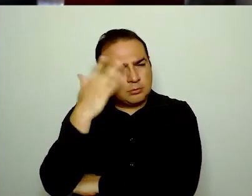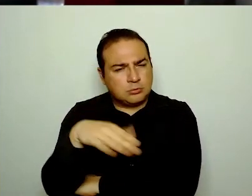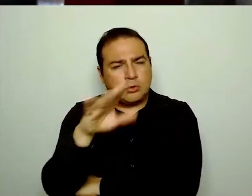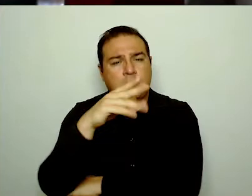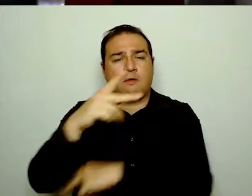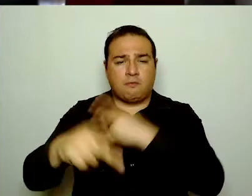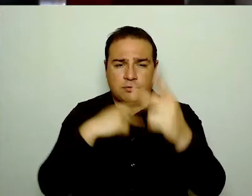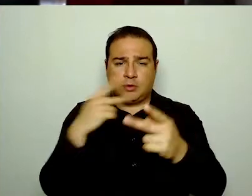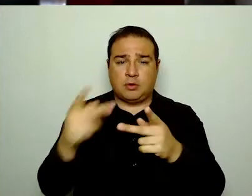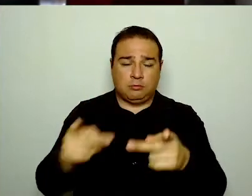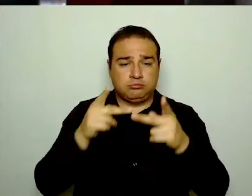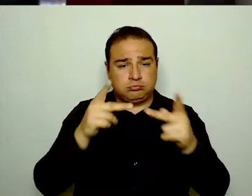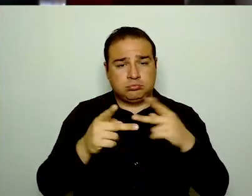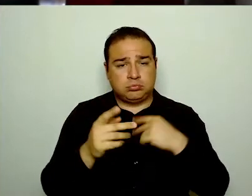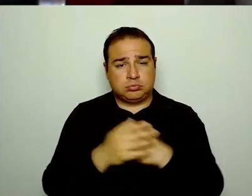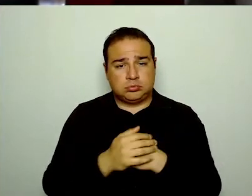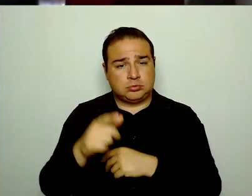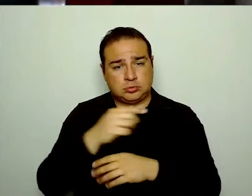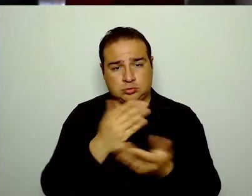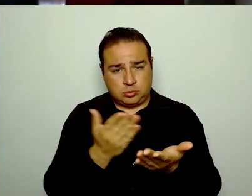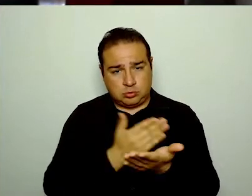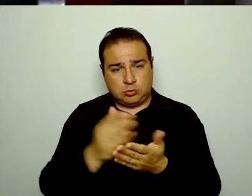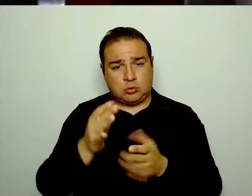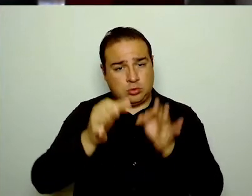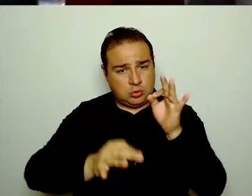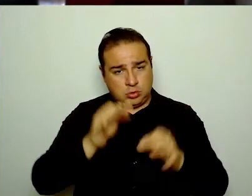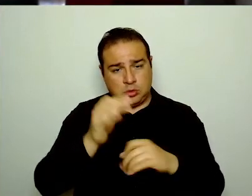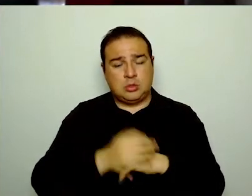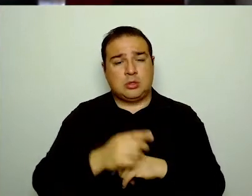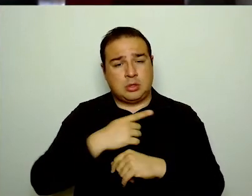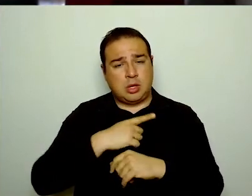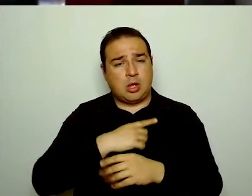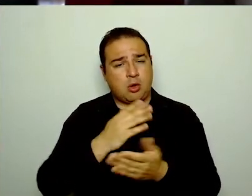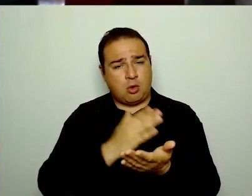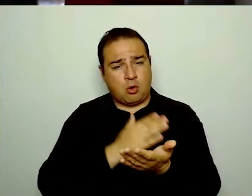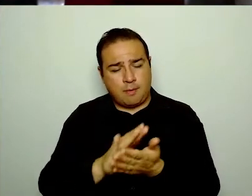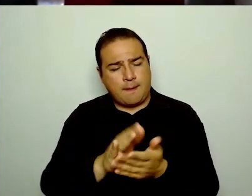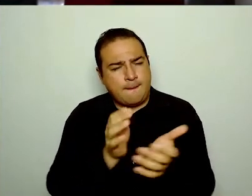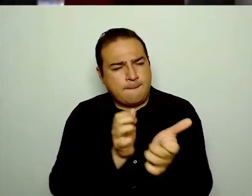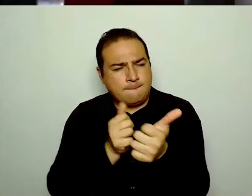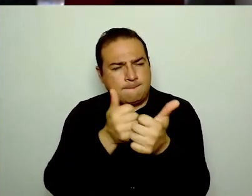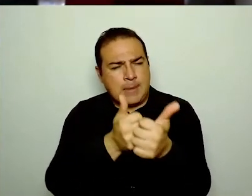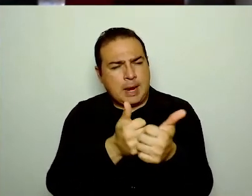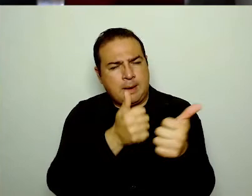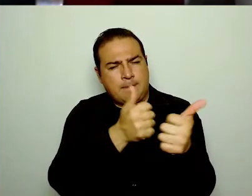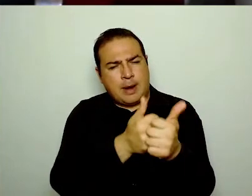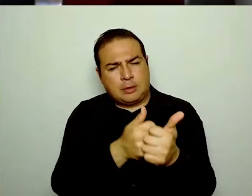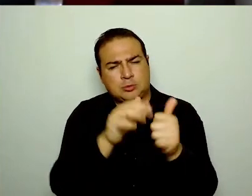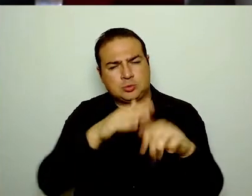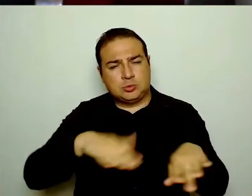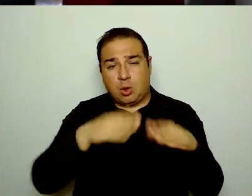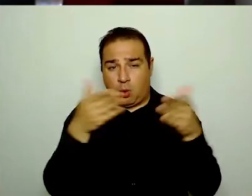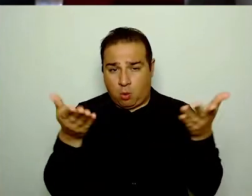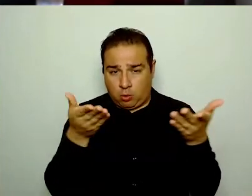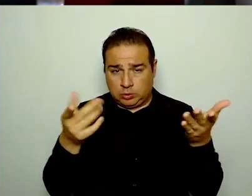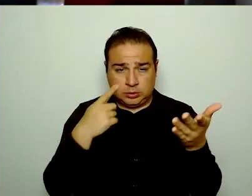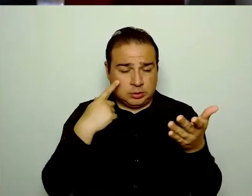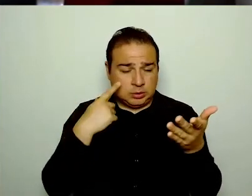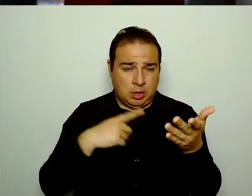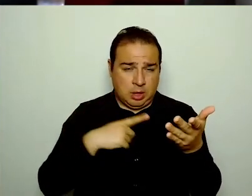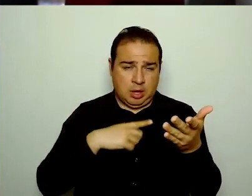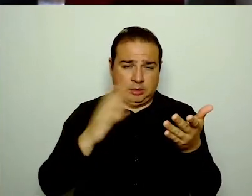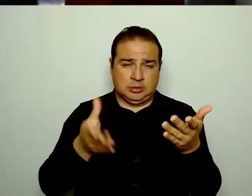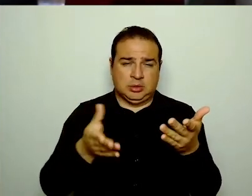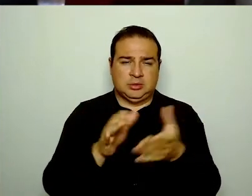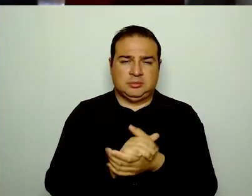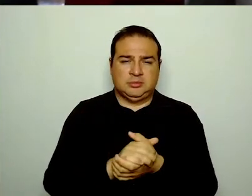esse clamor dos eleitores convocados, e aí a Justiça Eleitoral começou a se aproximar mais, e